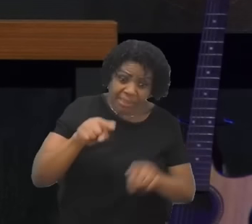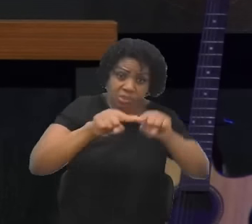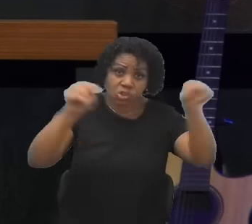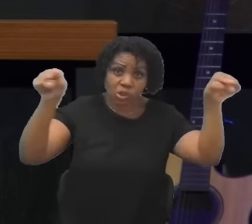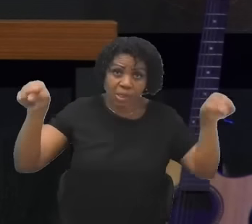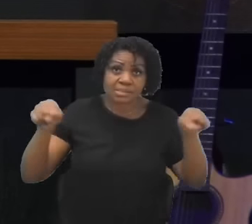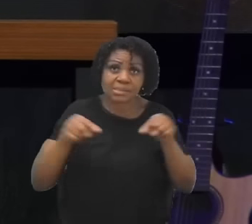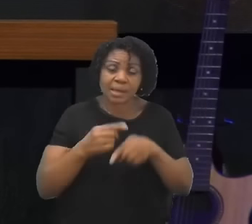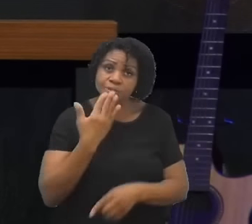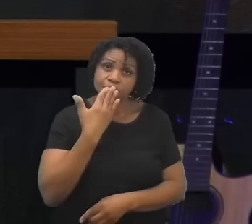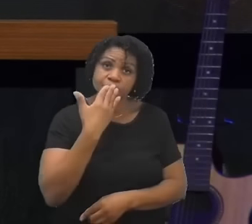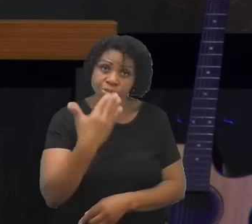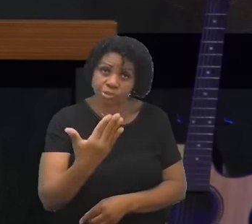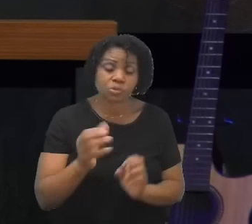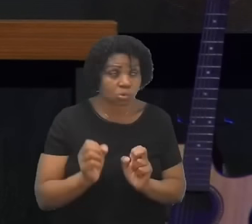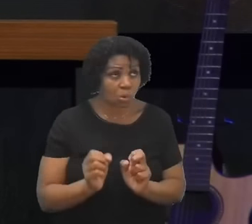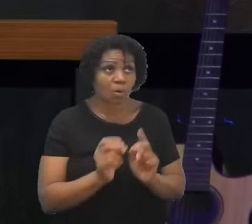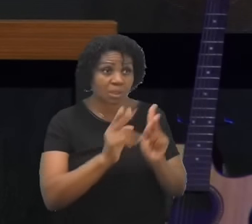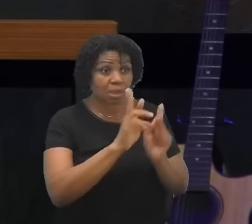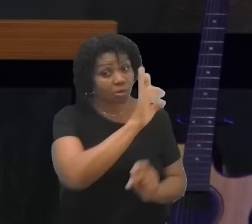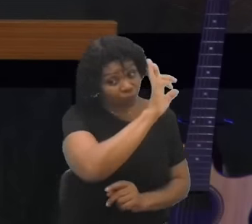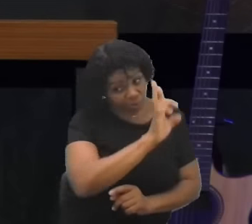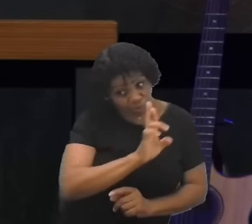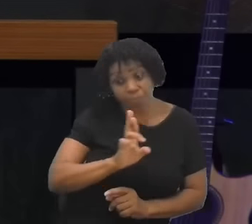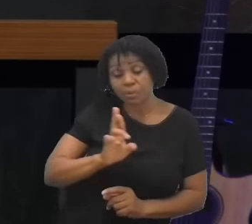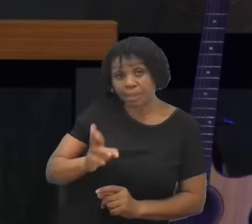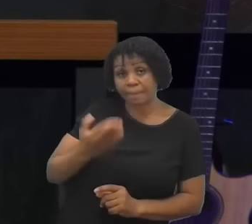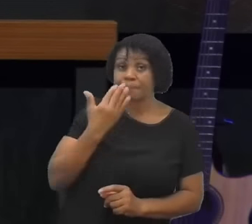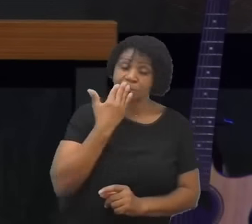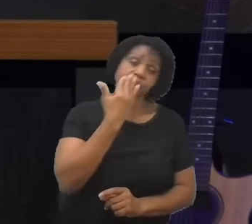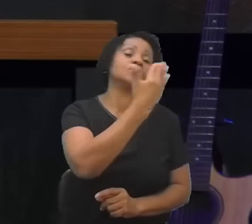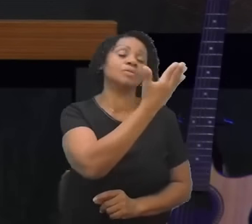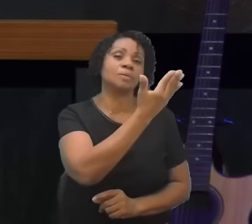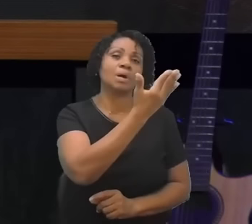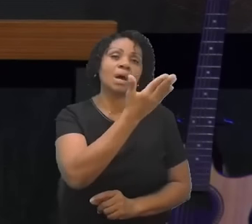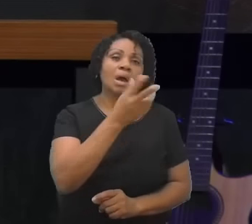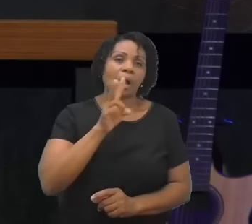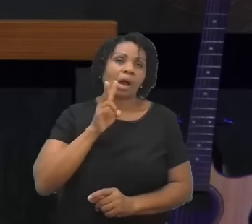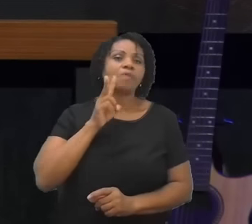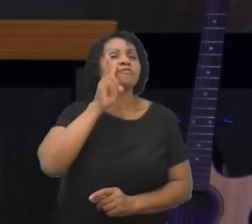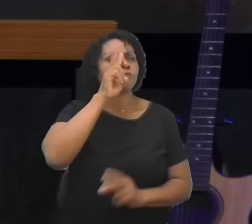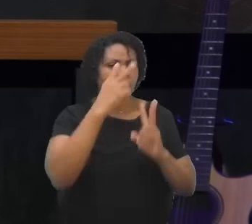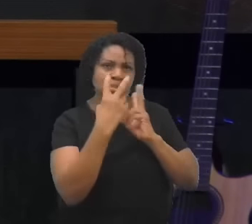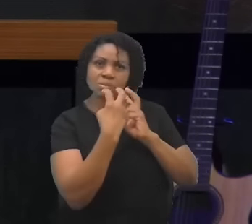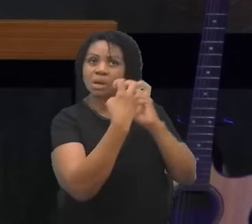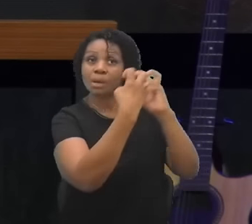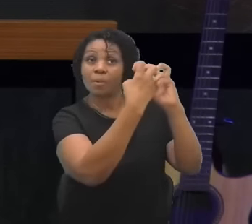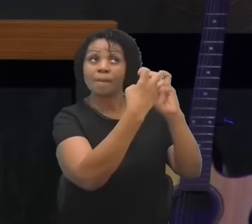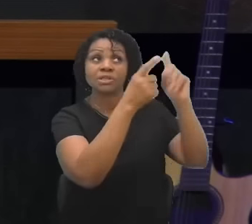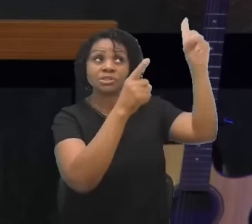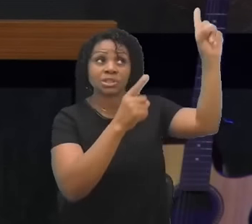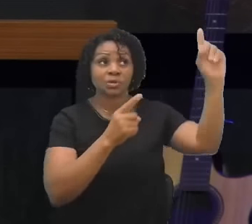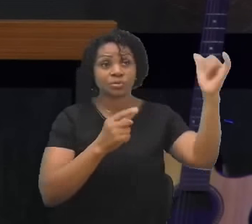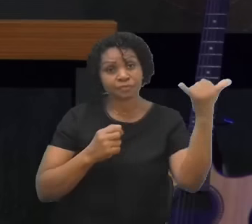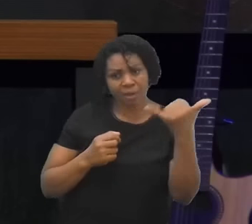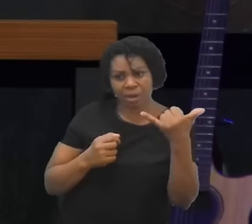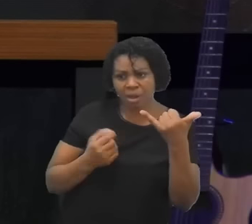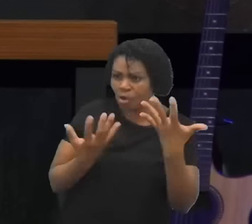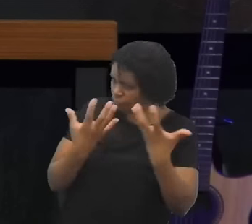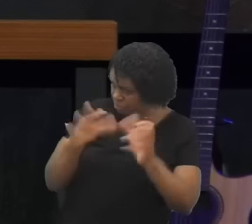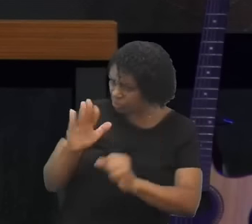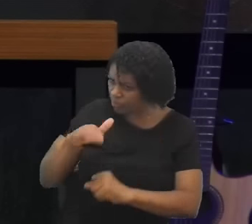ouvi. Ok, está aqui. Eu vou responder os seus pedidos, a força no clamor. Mas ele fala: você não quer algo a